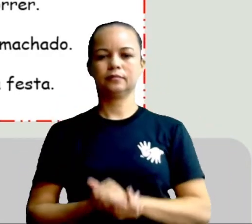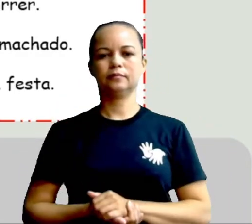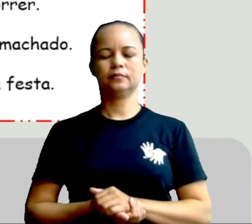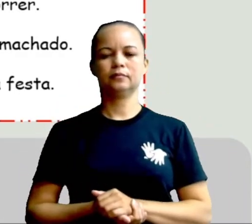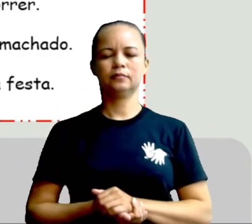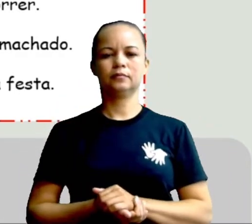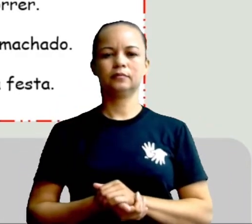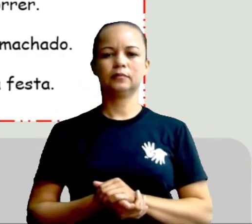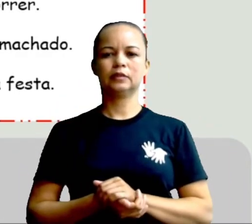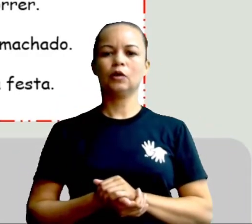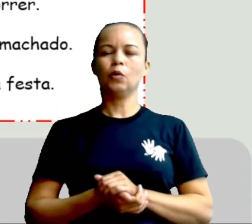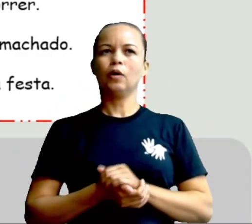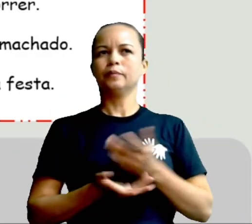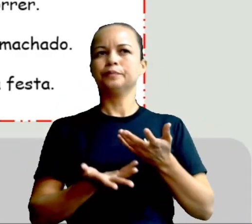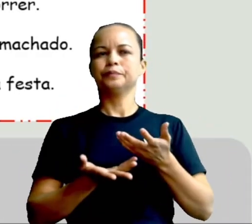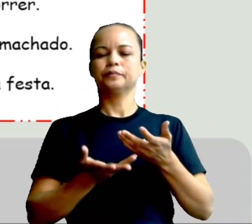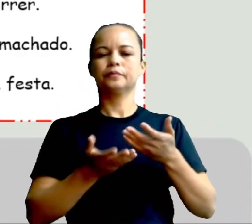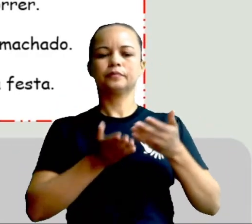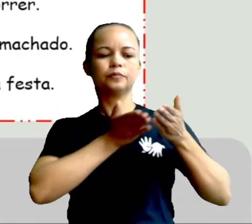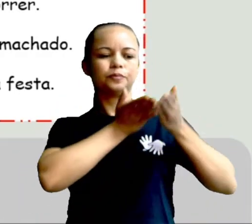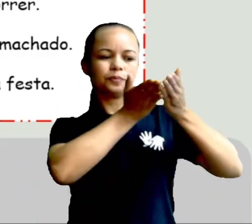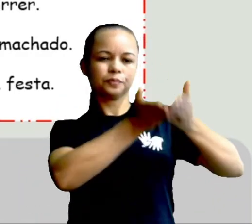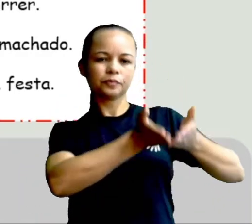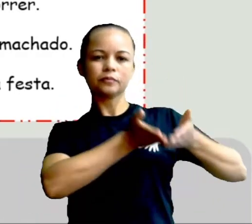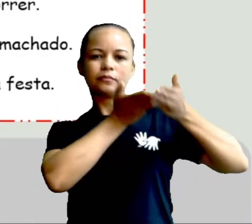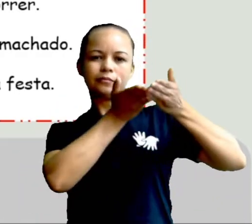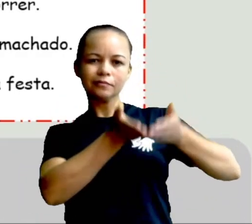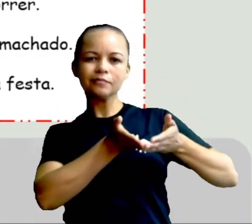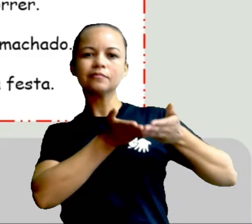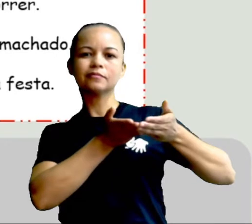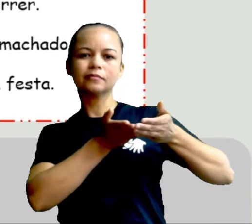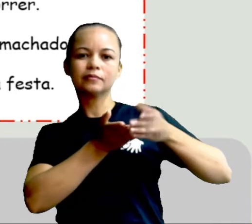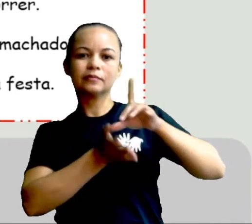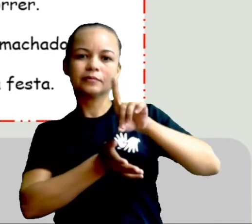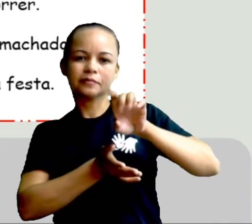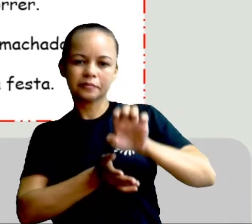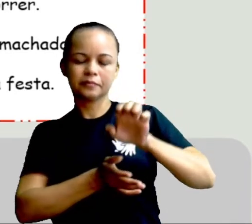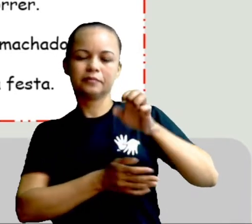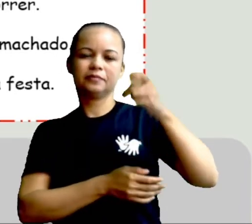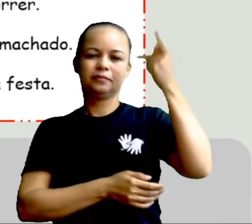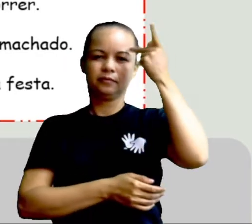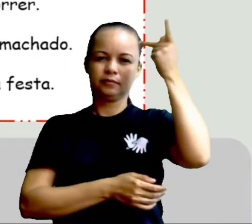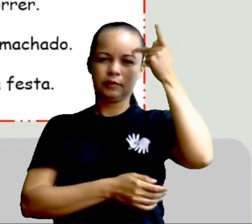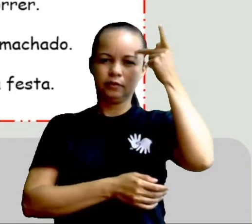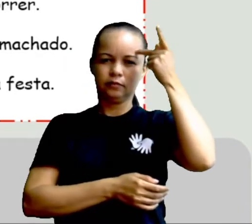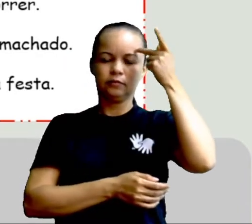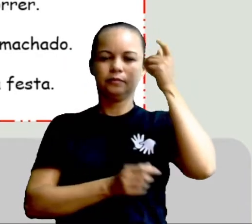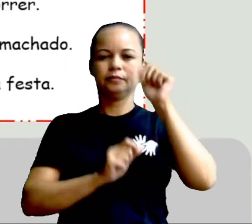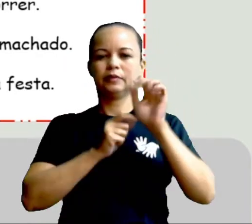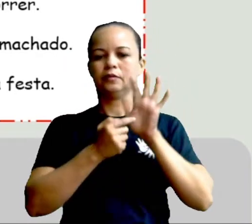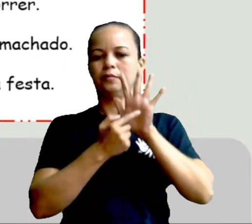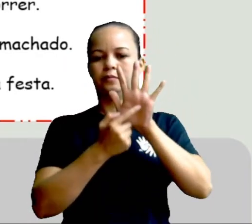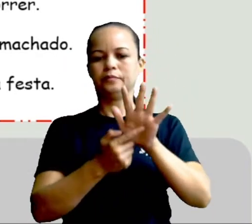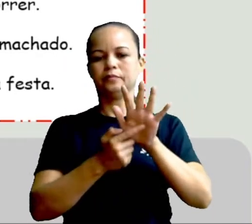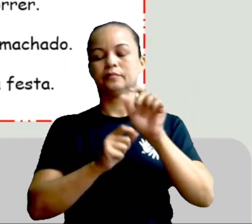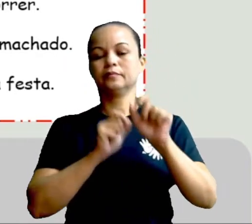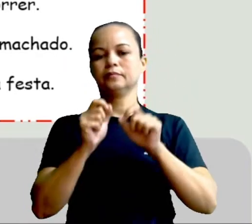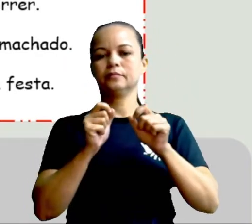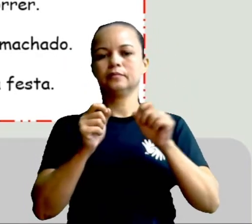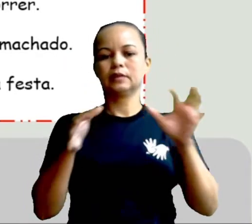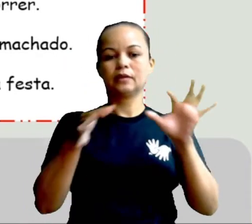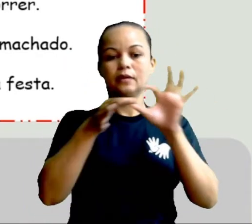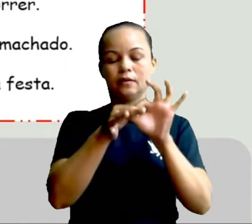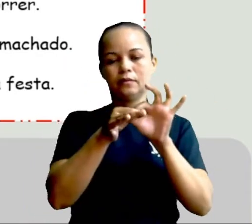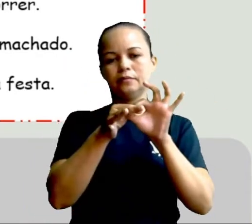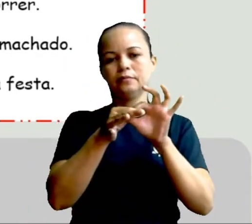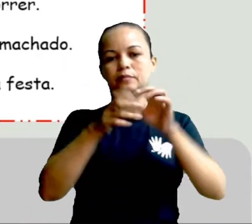lugar. Então, ó, o navio veio de São Paulo. Então, esse de tá indicando, ligando aí